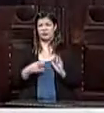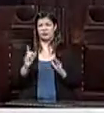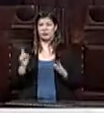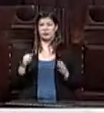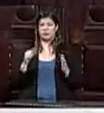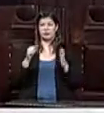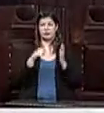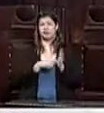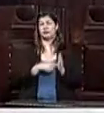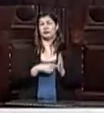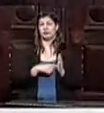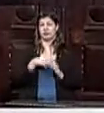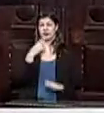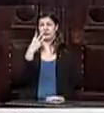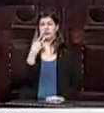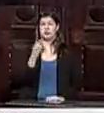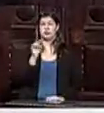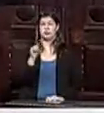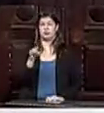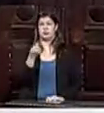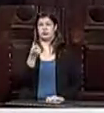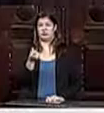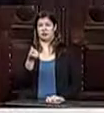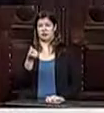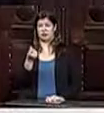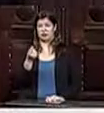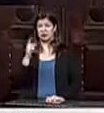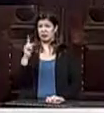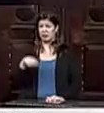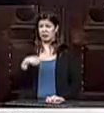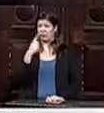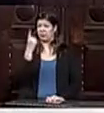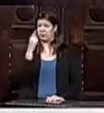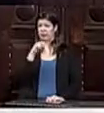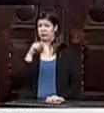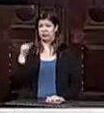atingiu 4,6. Está